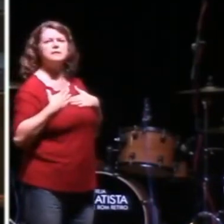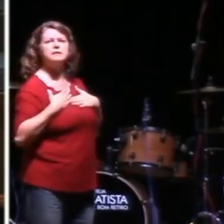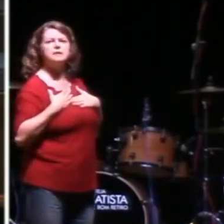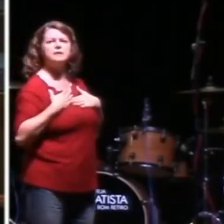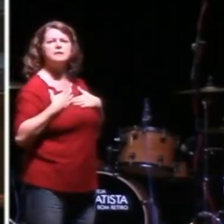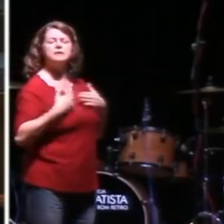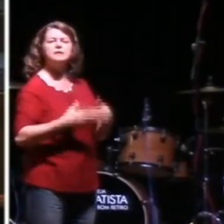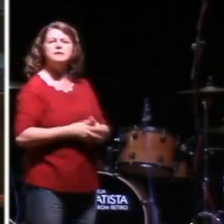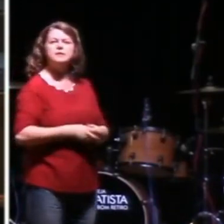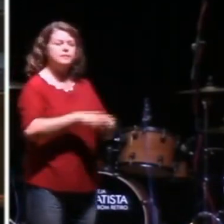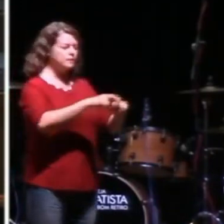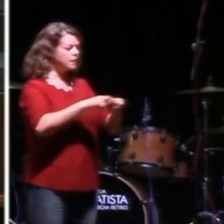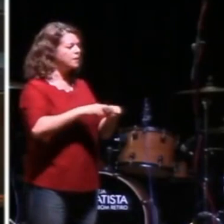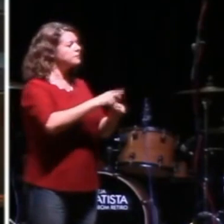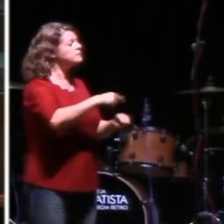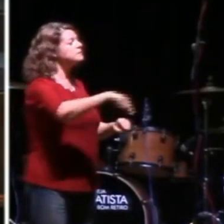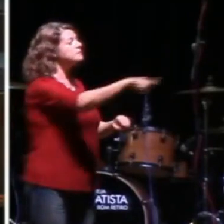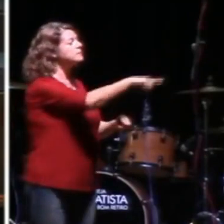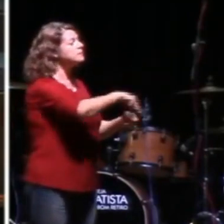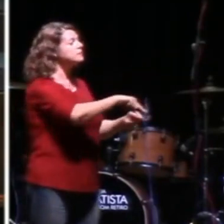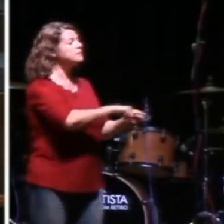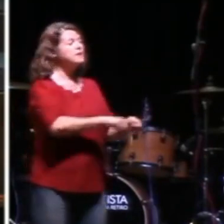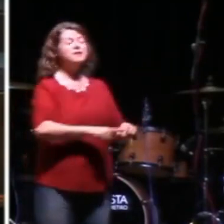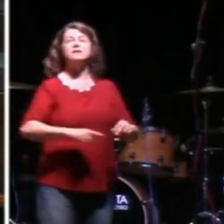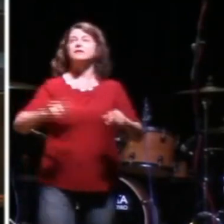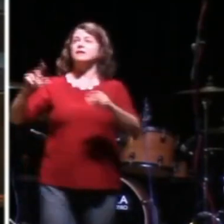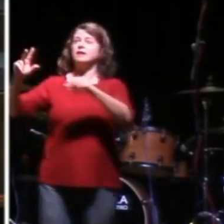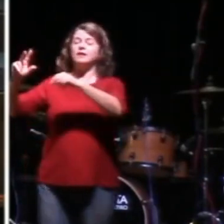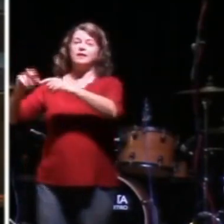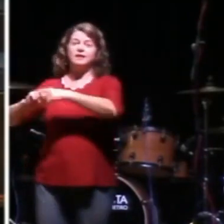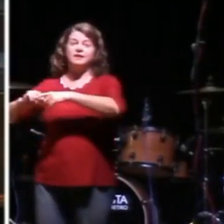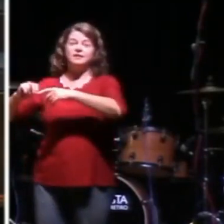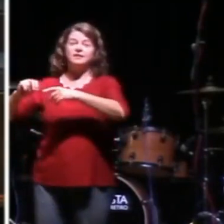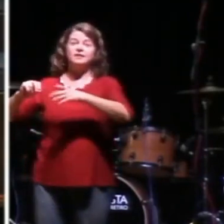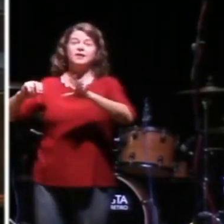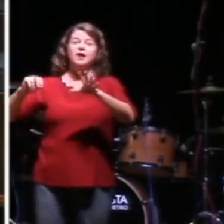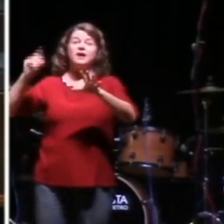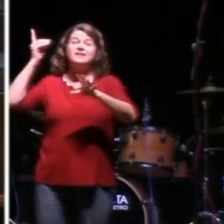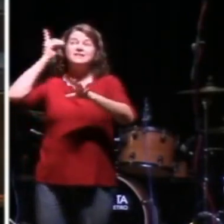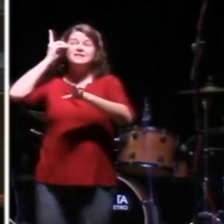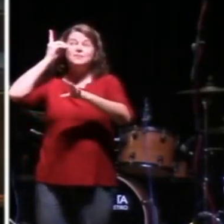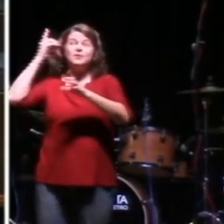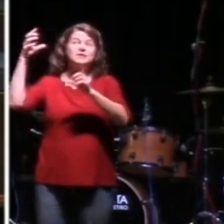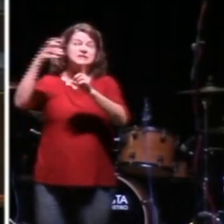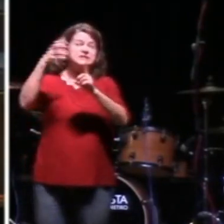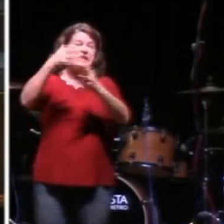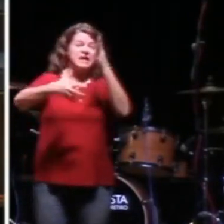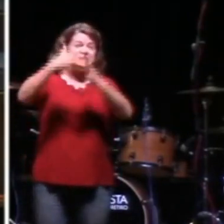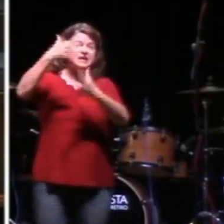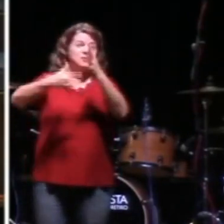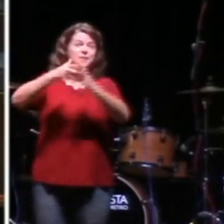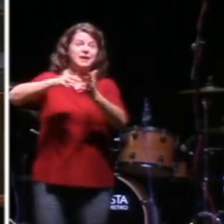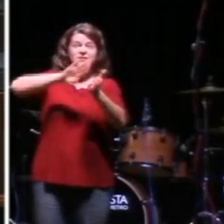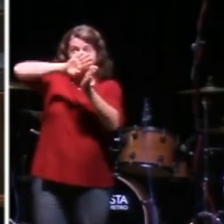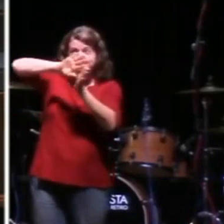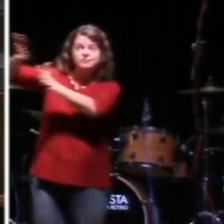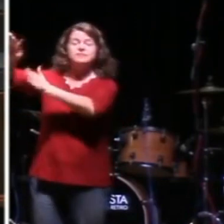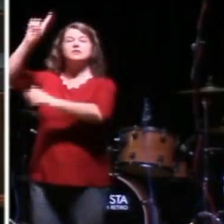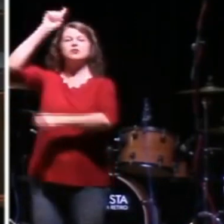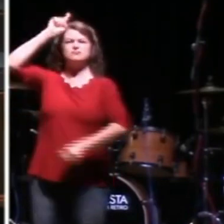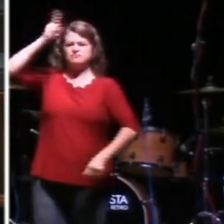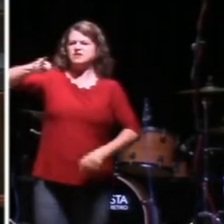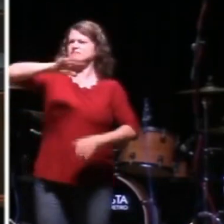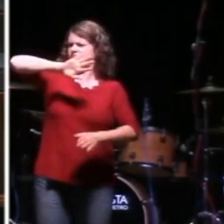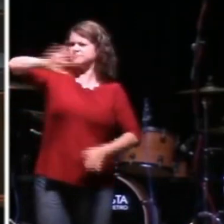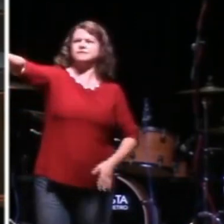casa por causa de vós repreenderei o devorador e tem muita gente que me diz isso aqui é só um símbolo